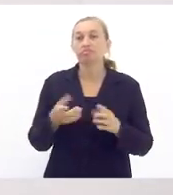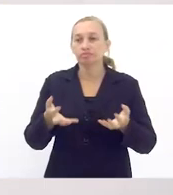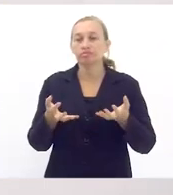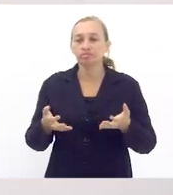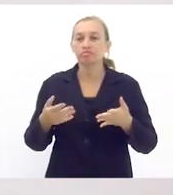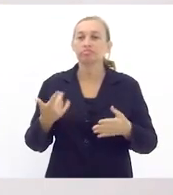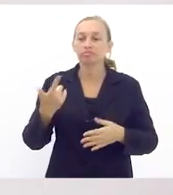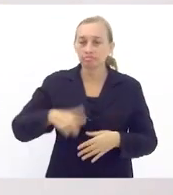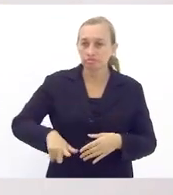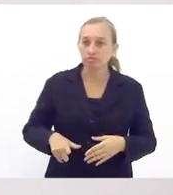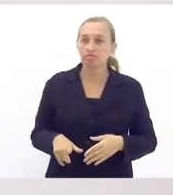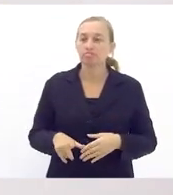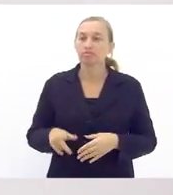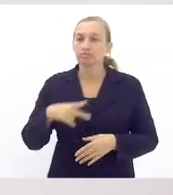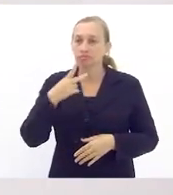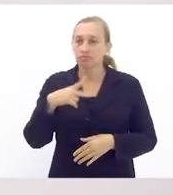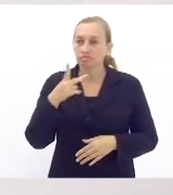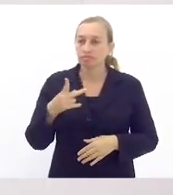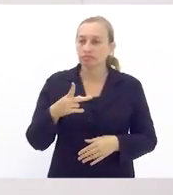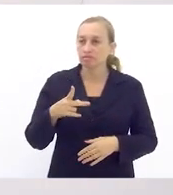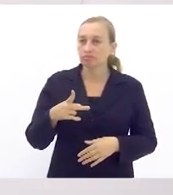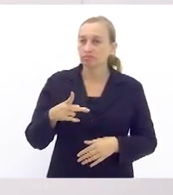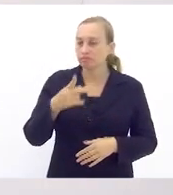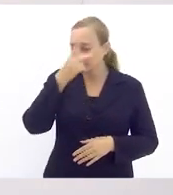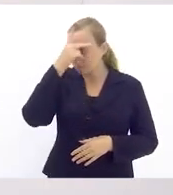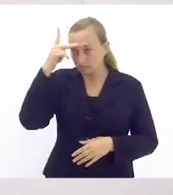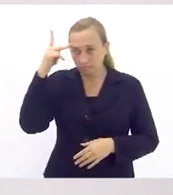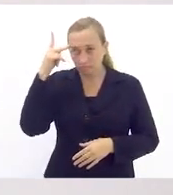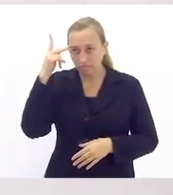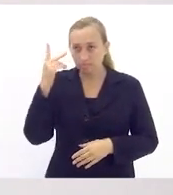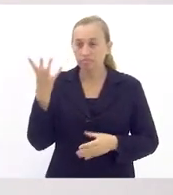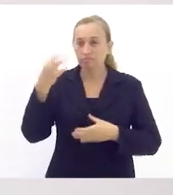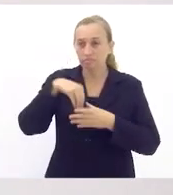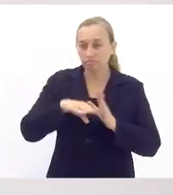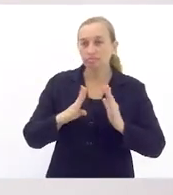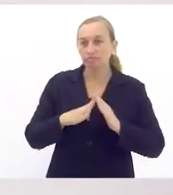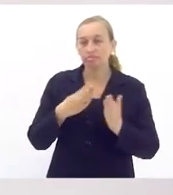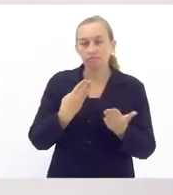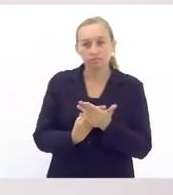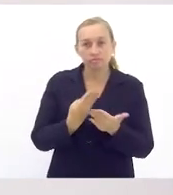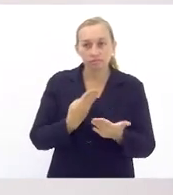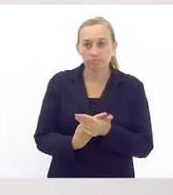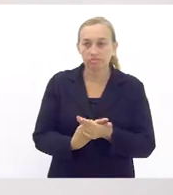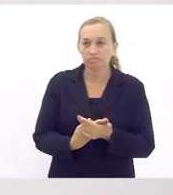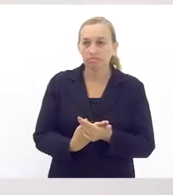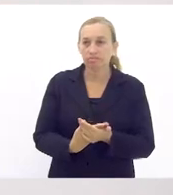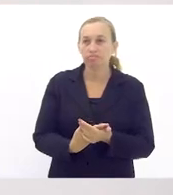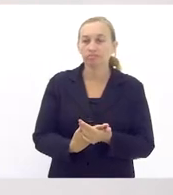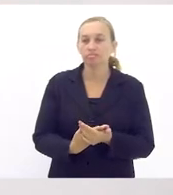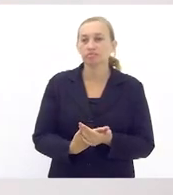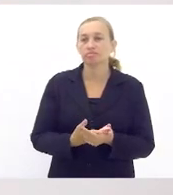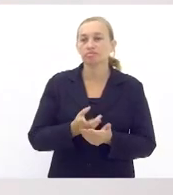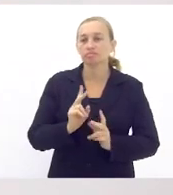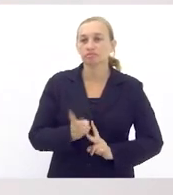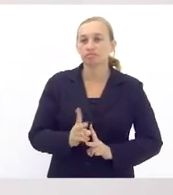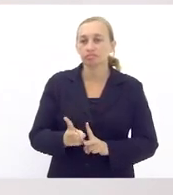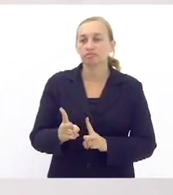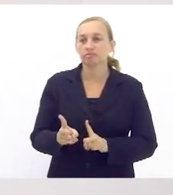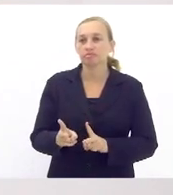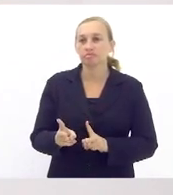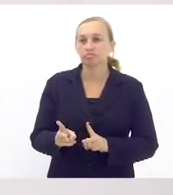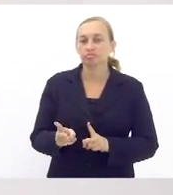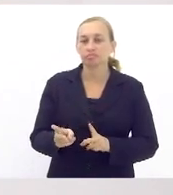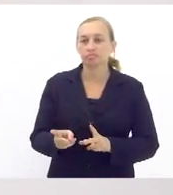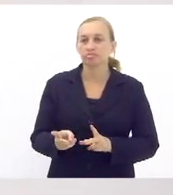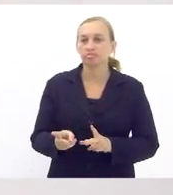mais uma vez chamar atenção para as pessoas que estão na escola para as pessoas que mantêm a escola viva